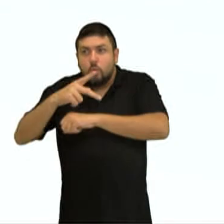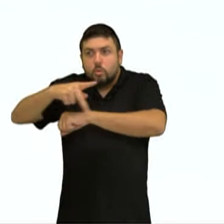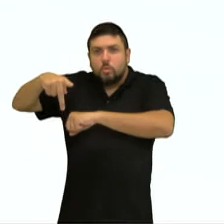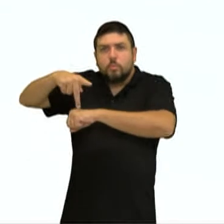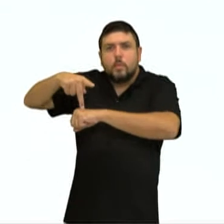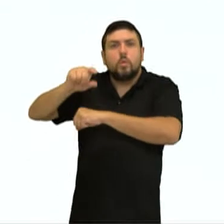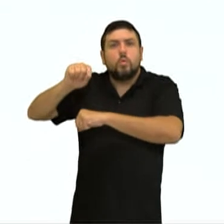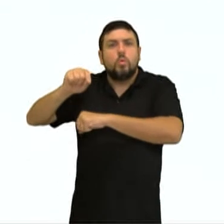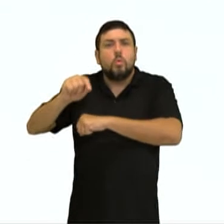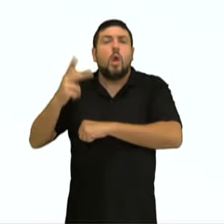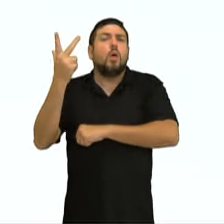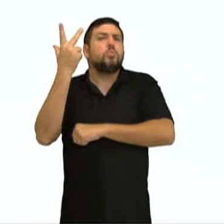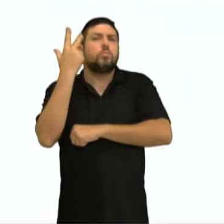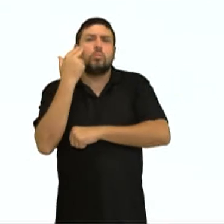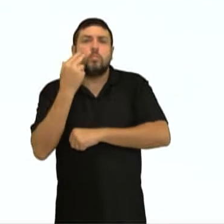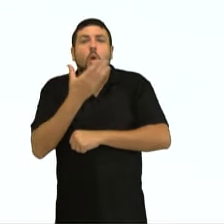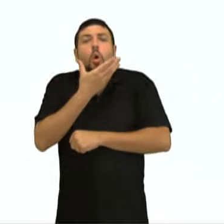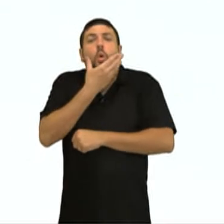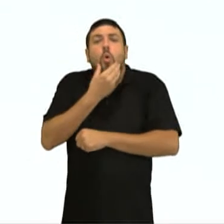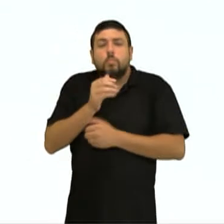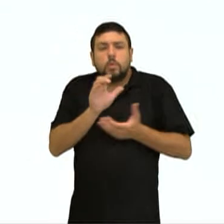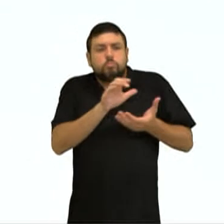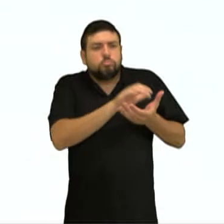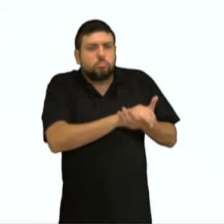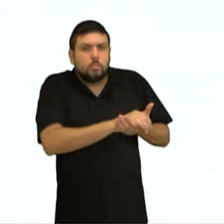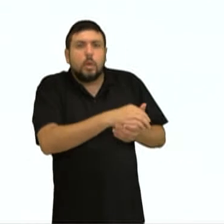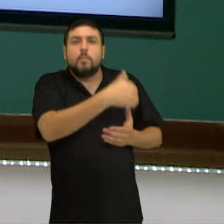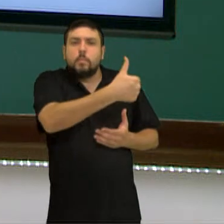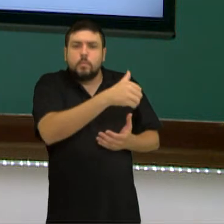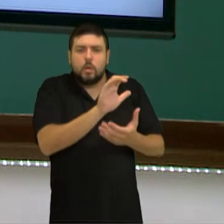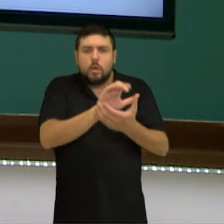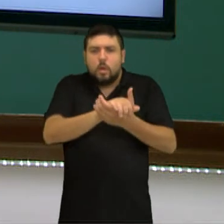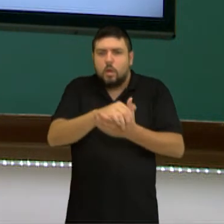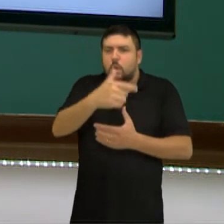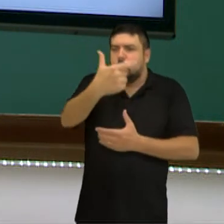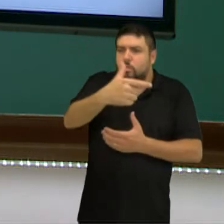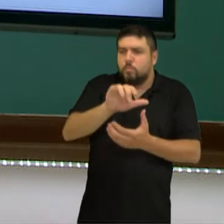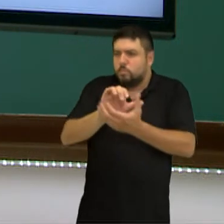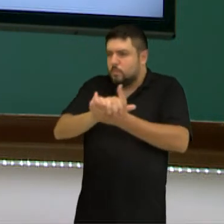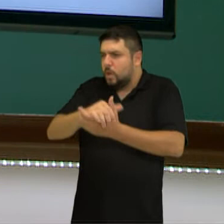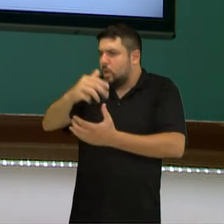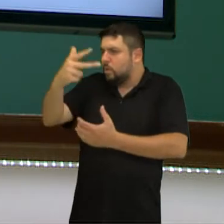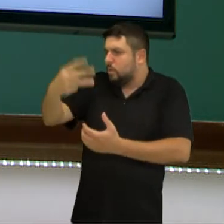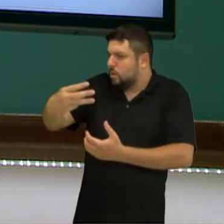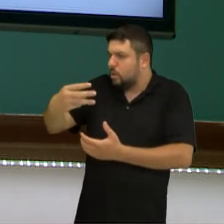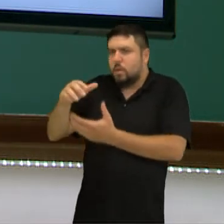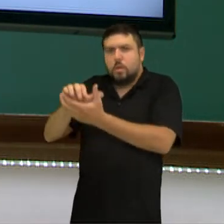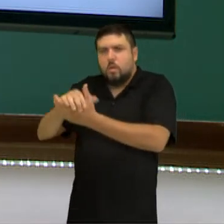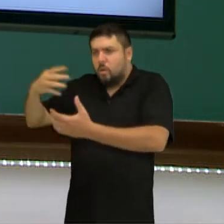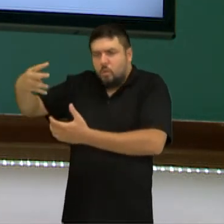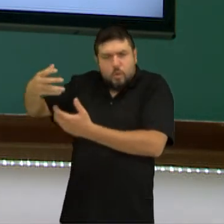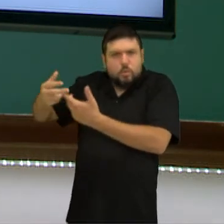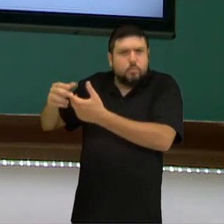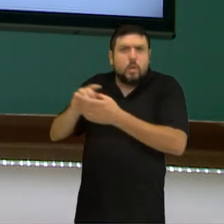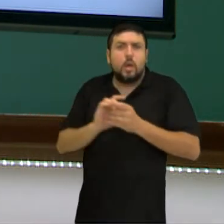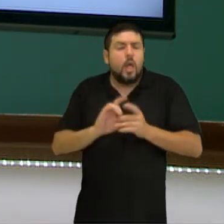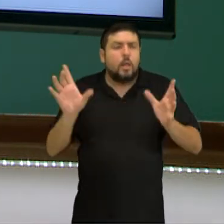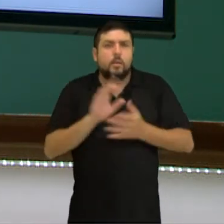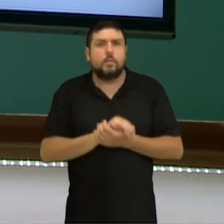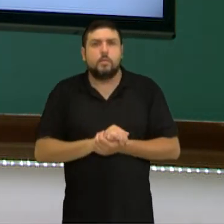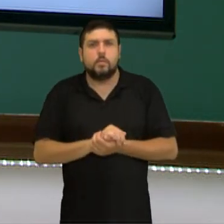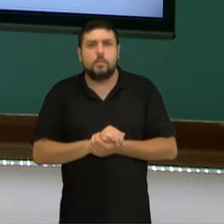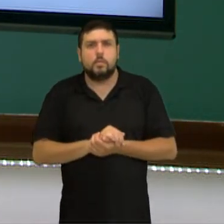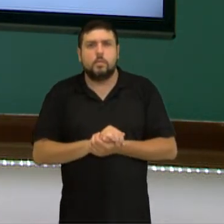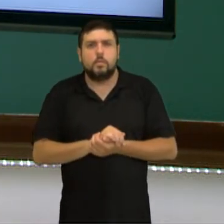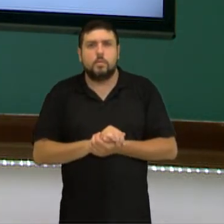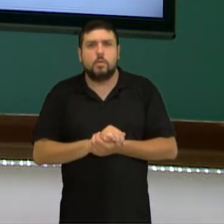aceito e natural. O homem tem mais de uma esposa. Então, há sociedades em que isso acontece. Já em outra sociedade, na